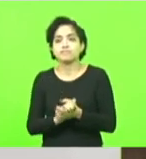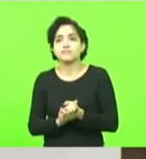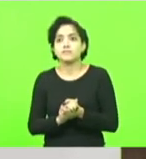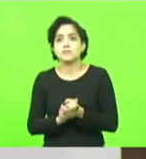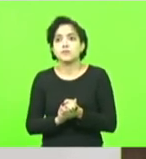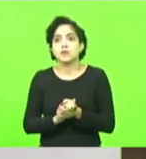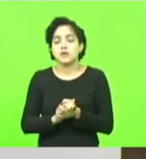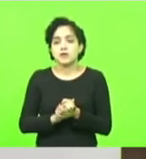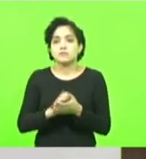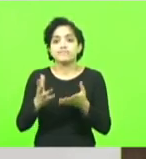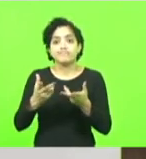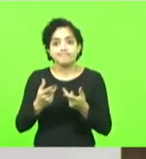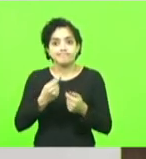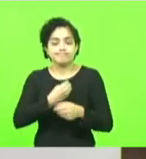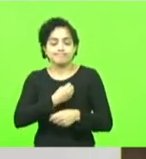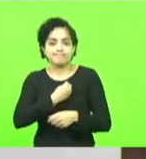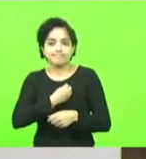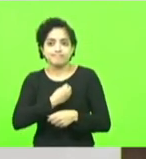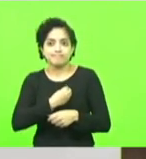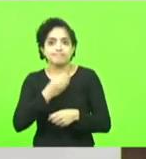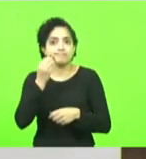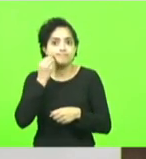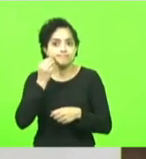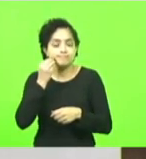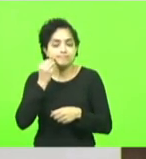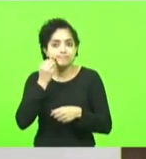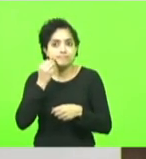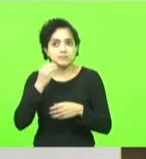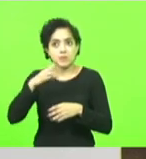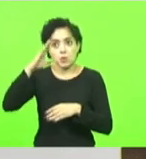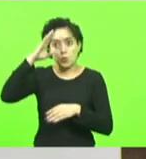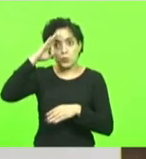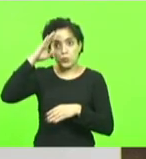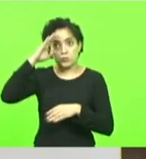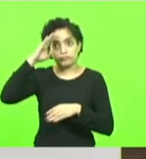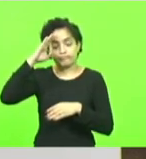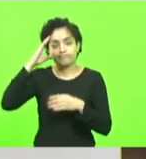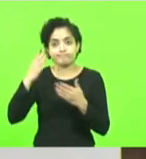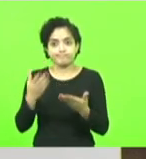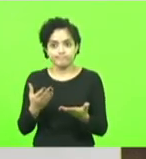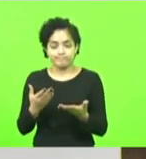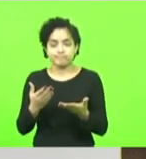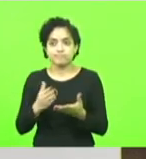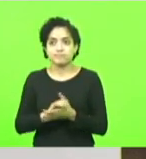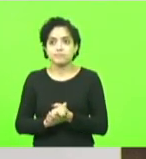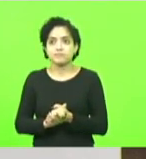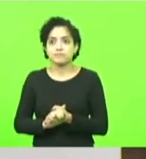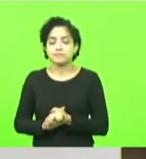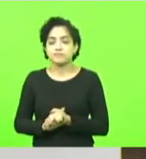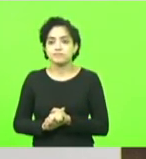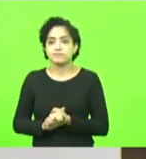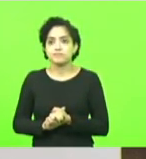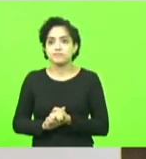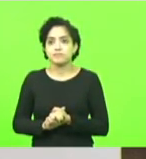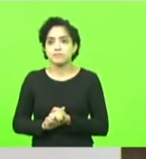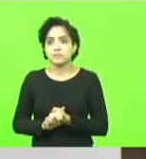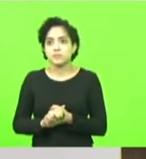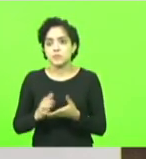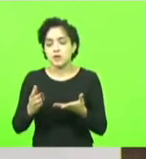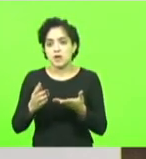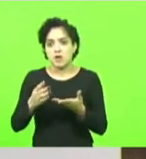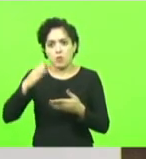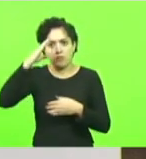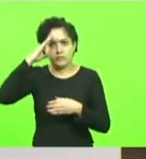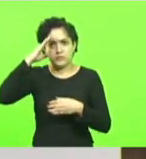sua qualidade de vida, enquanto os oficiais é como carro hidramático, tudo automático. Oficiais não precisam